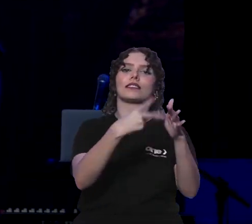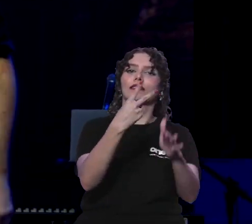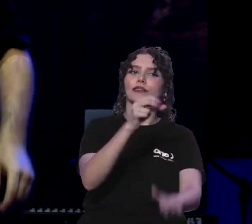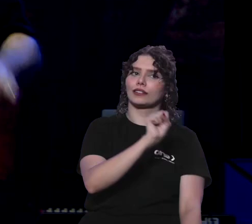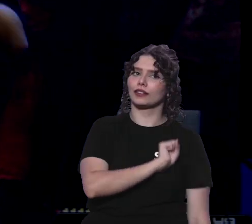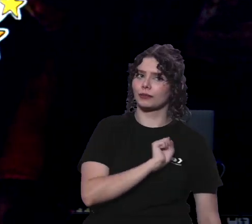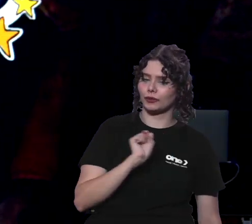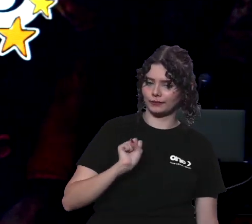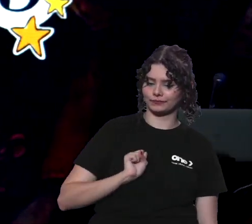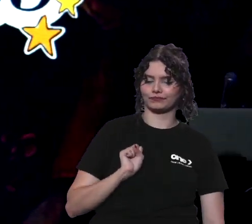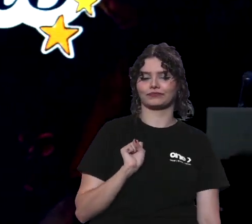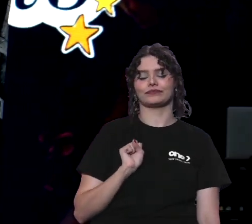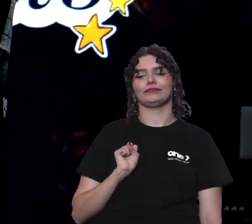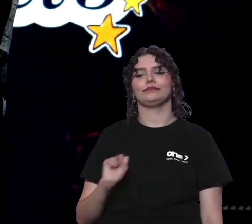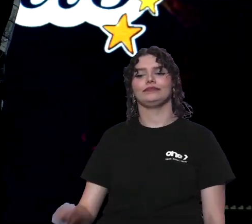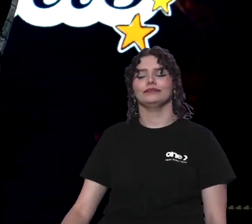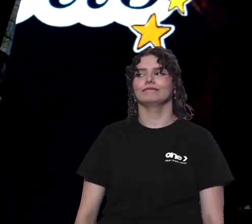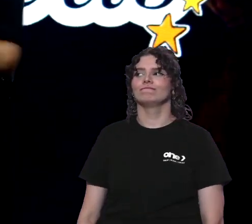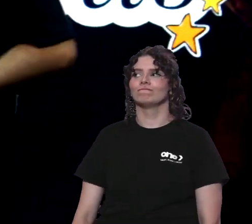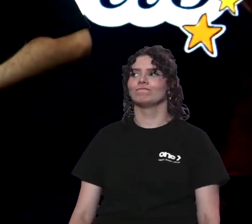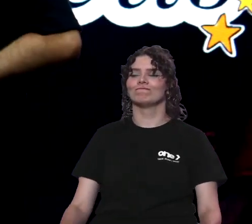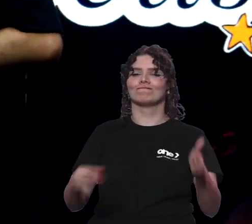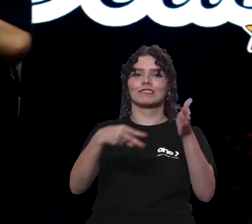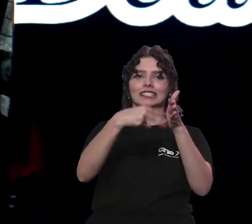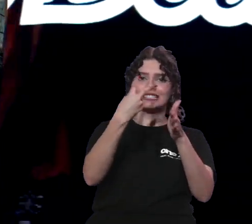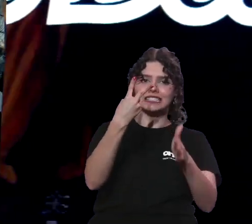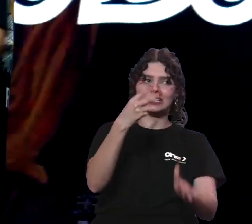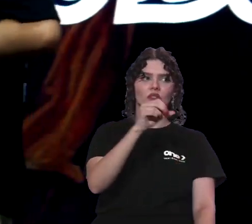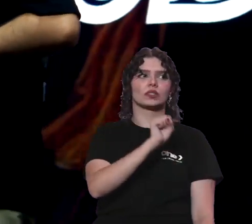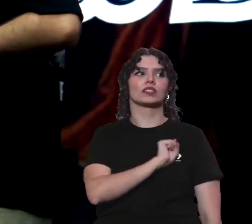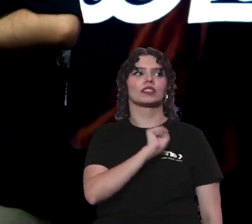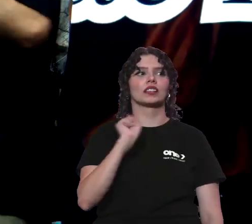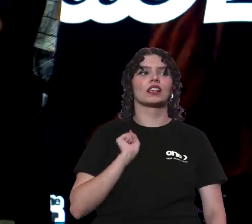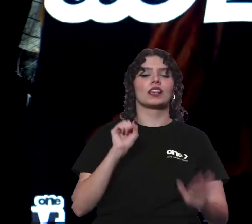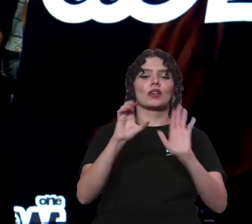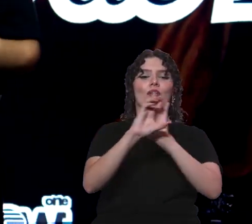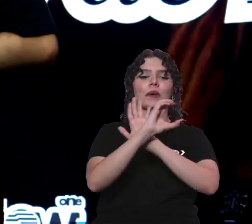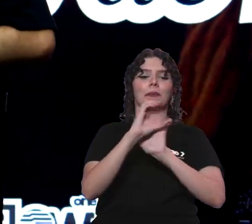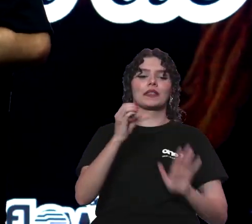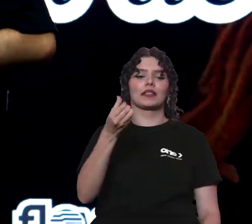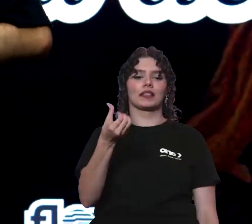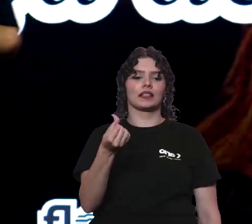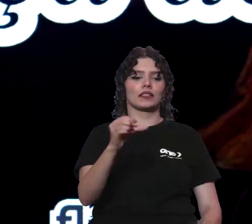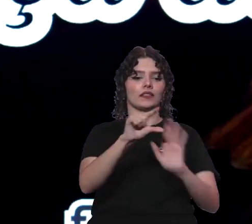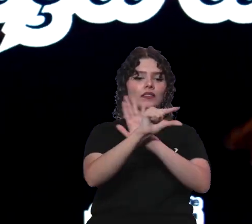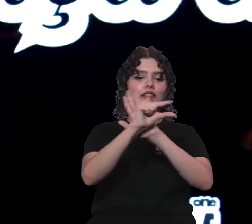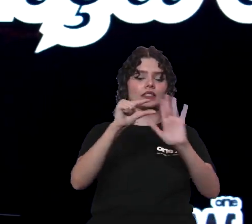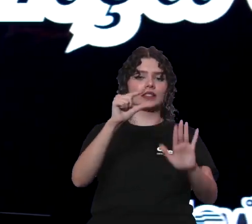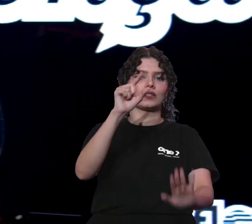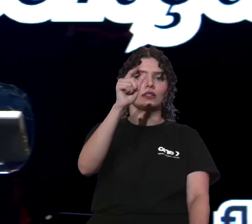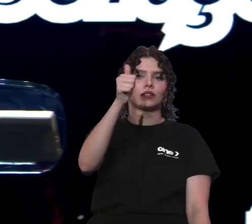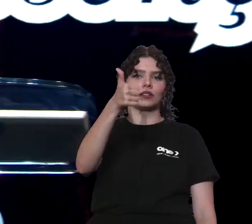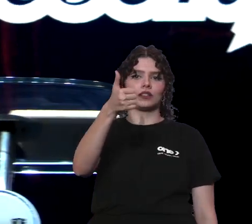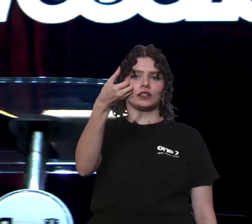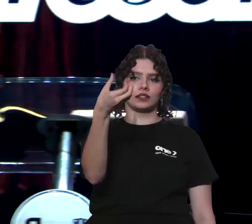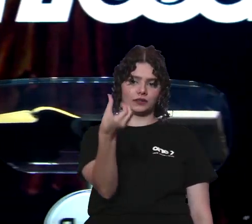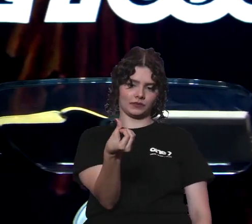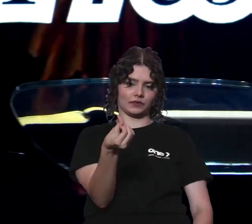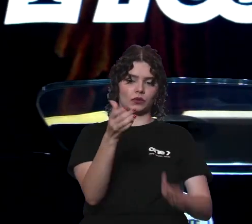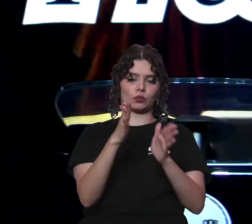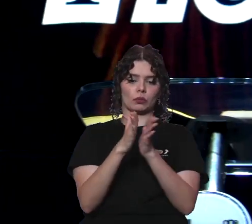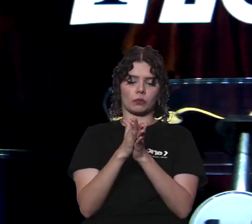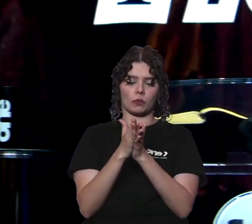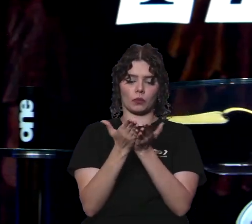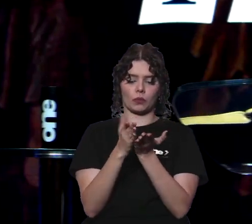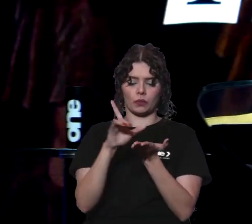É isso, abre em 2 Samuel, capítulo 6, versículo 16. E se você já abriu, deixa no seu colo